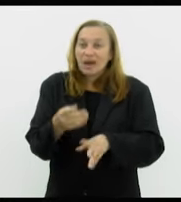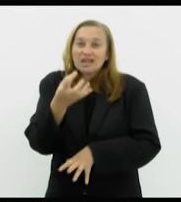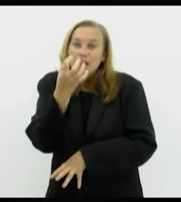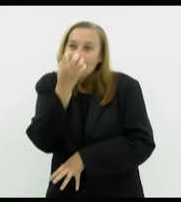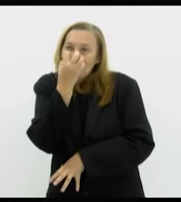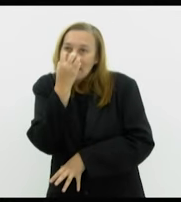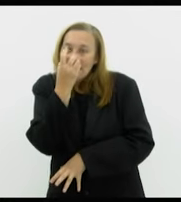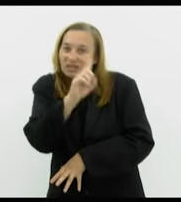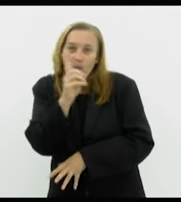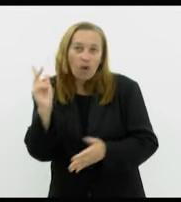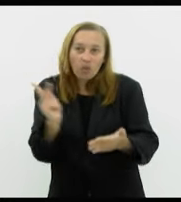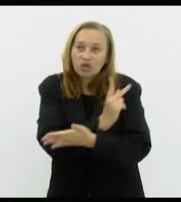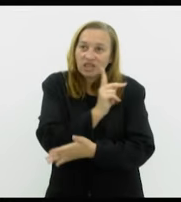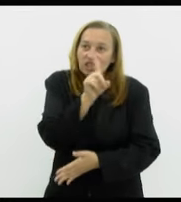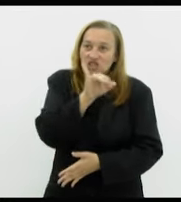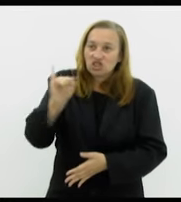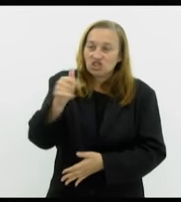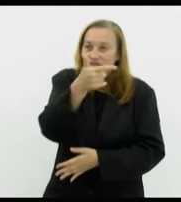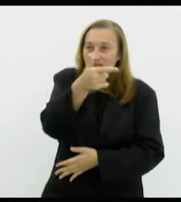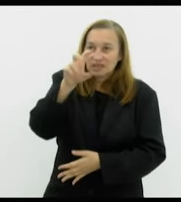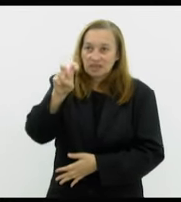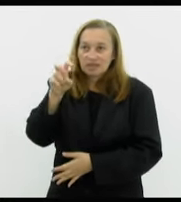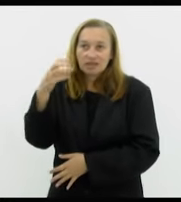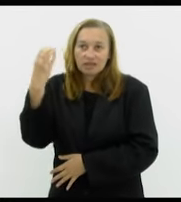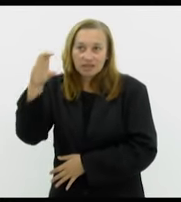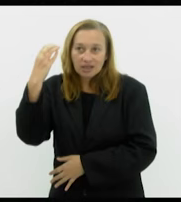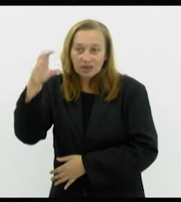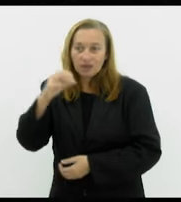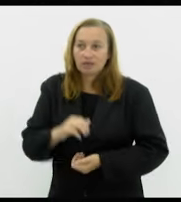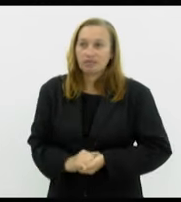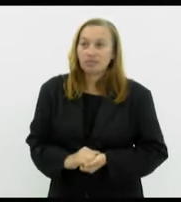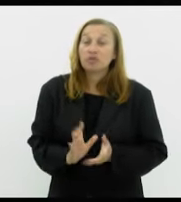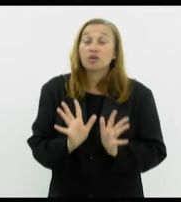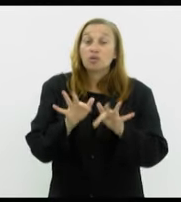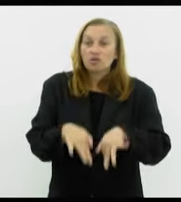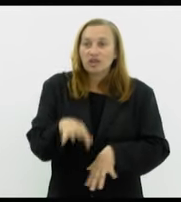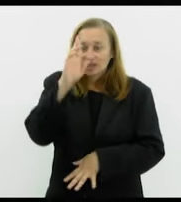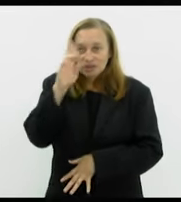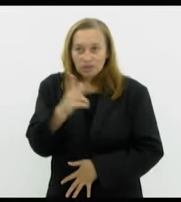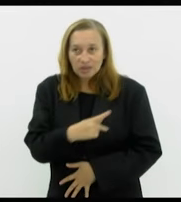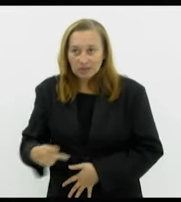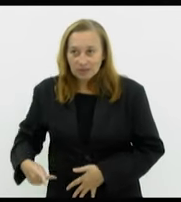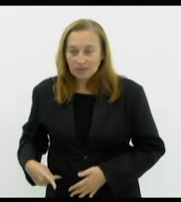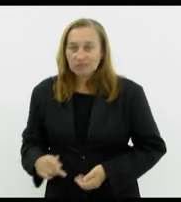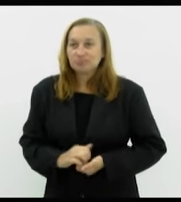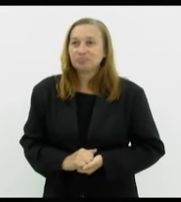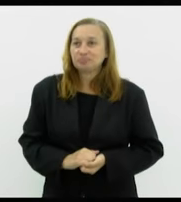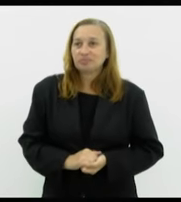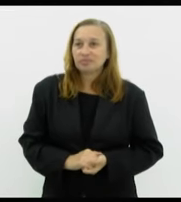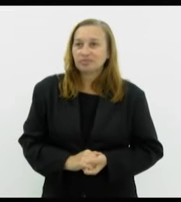palhaçada não aconteça no dia 25 em Niterói. E, por fim, seu presidente,